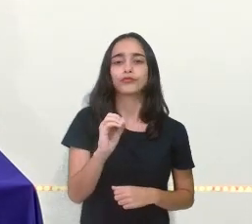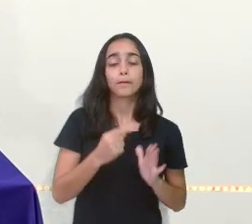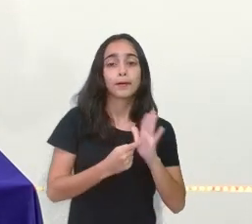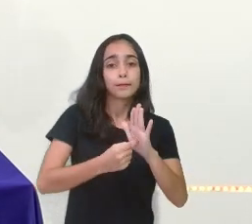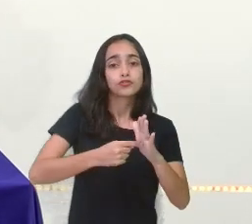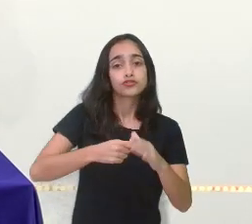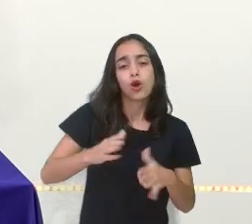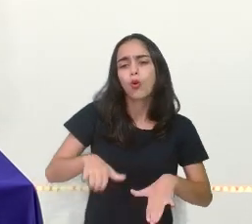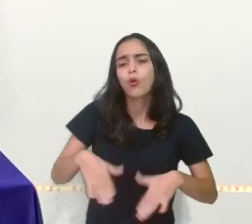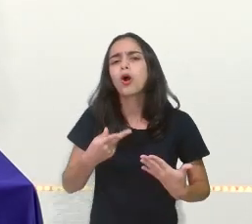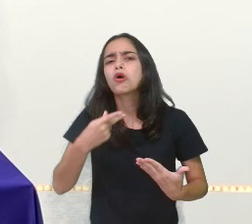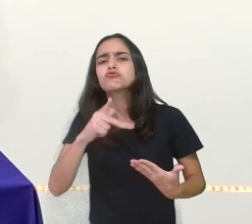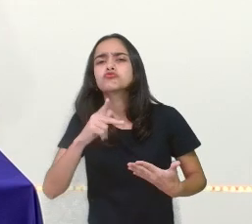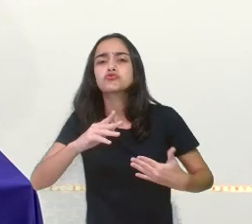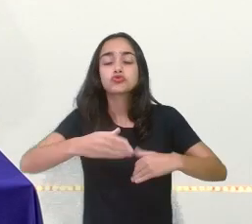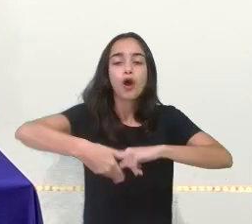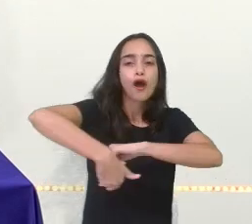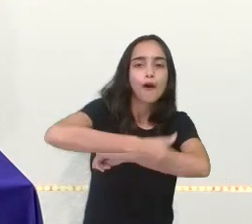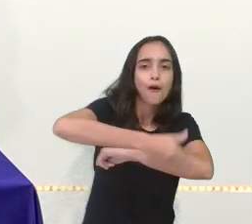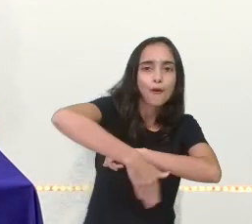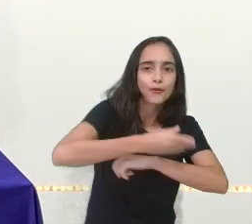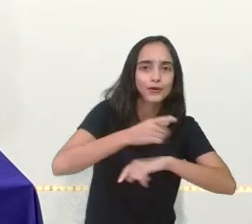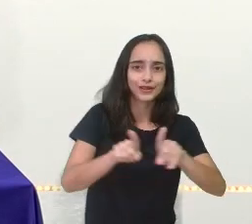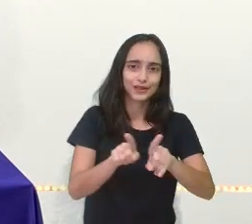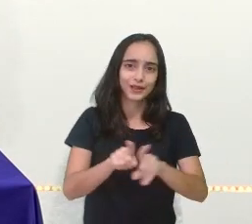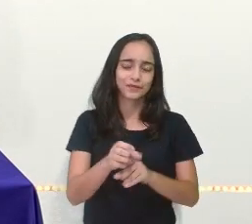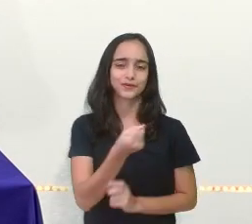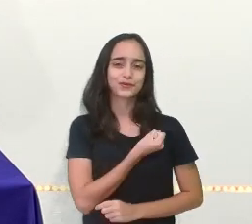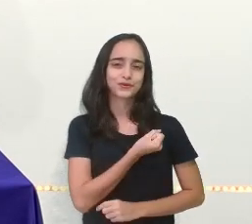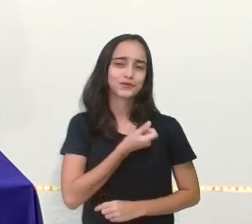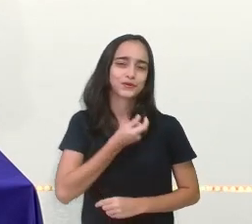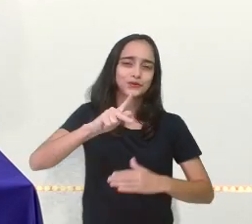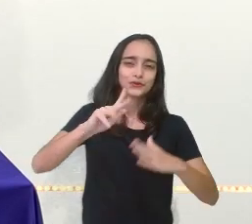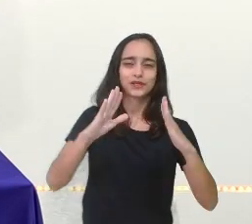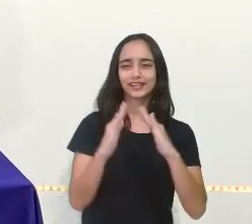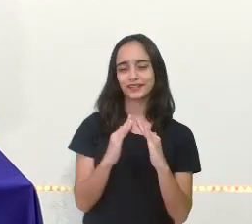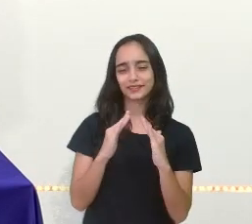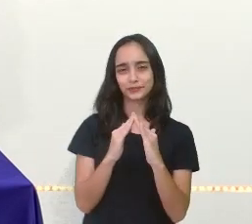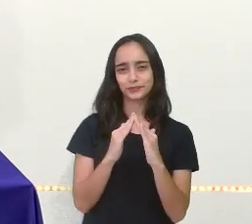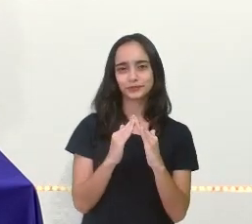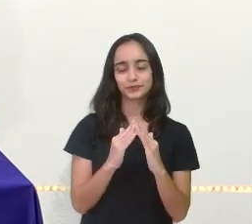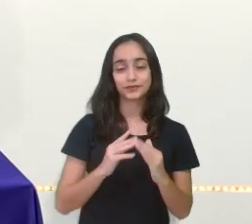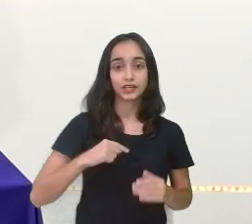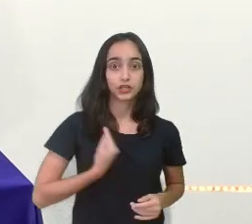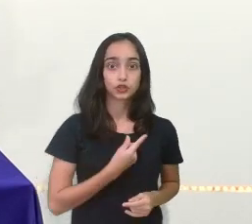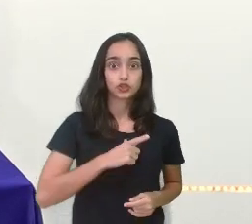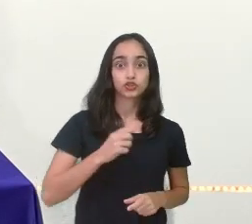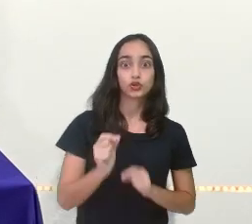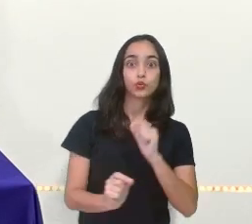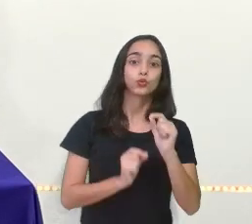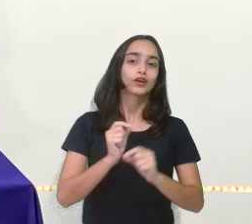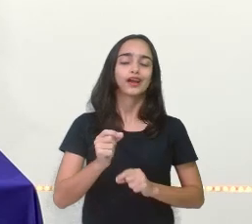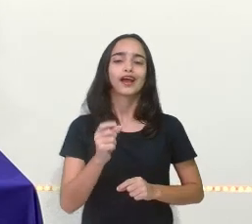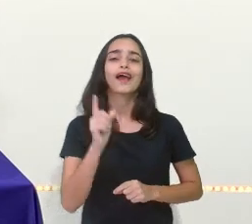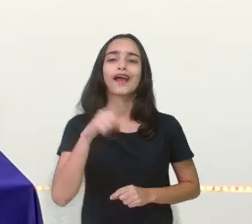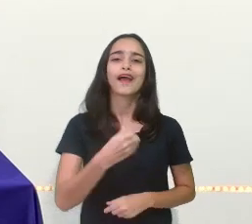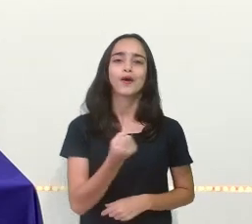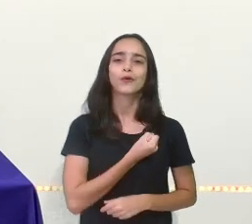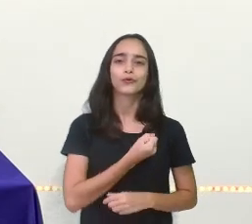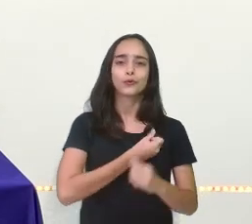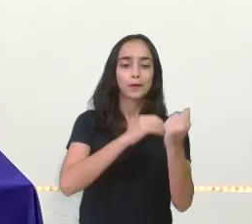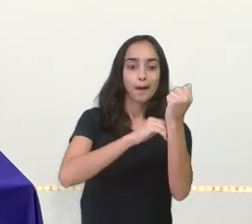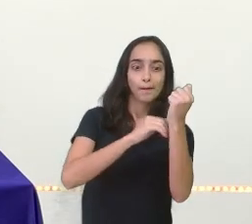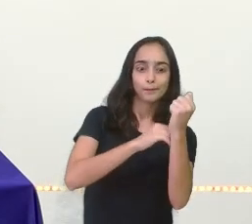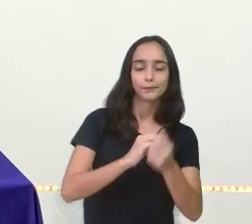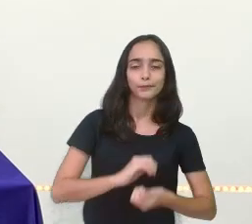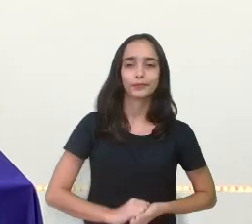rua, como também o número da sua casa, que a gente também tem ali o número enquanto código.